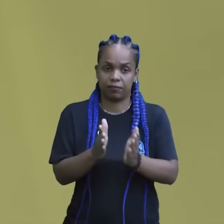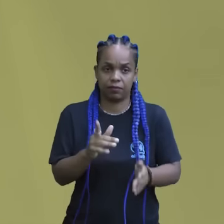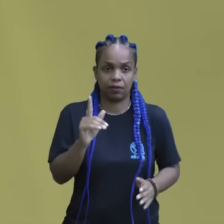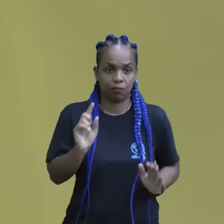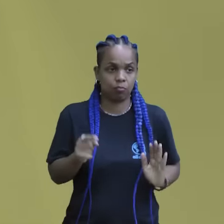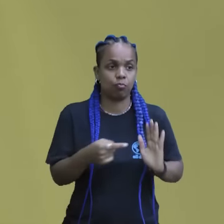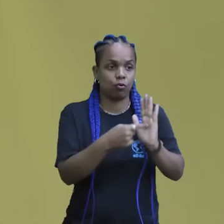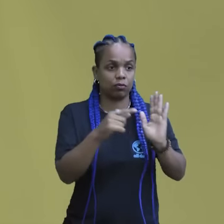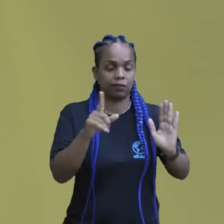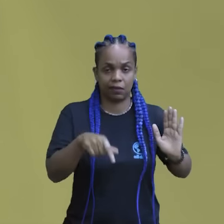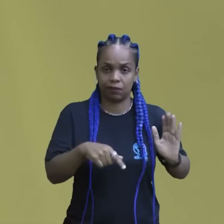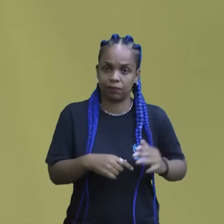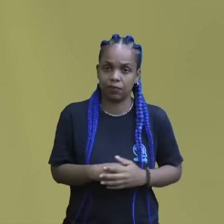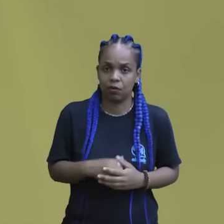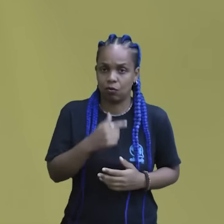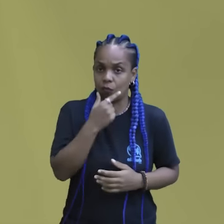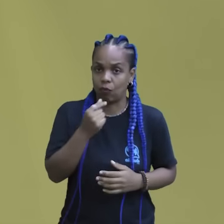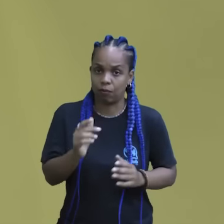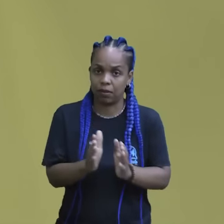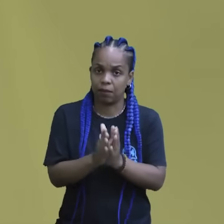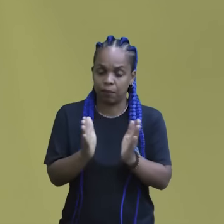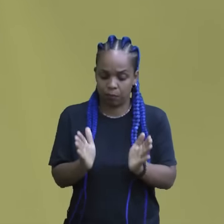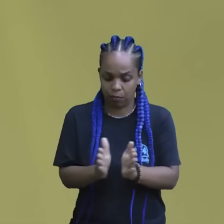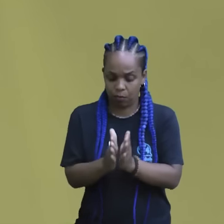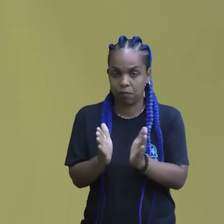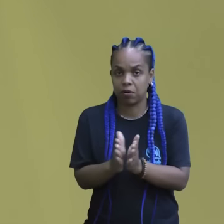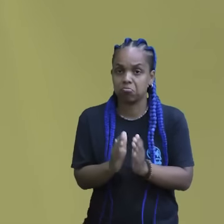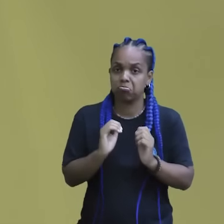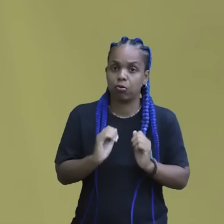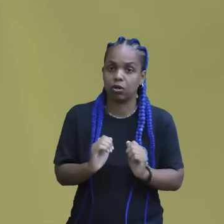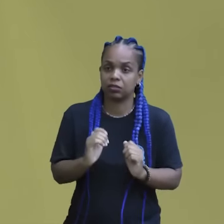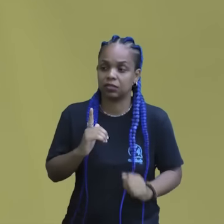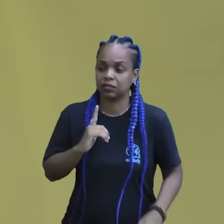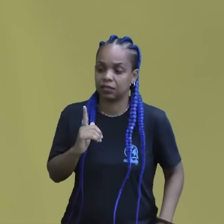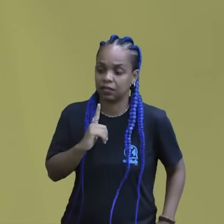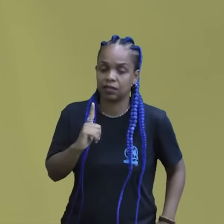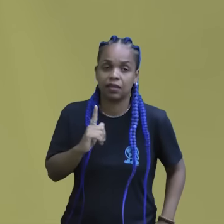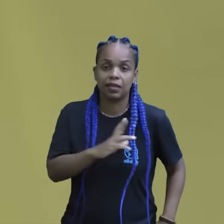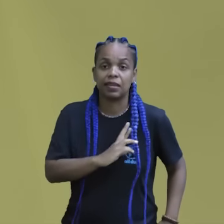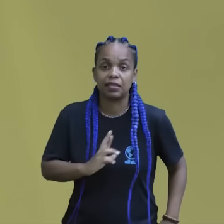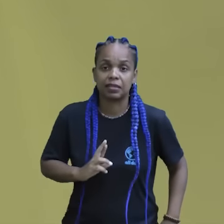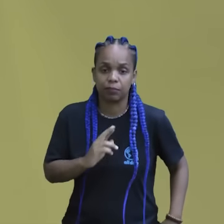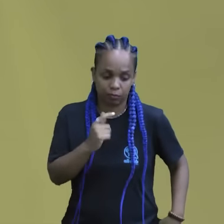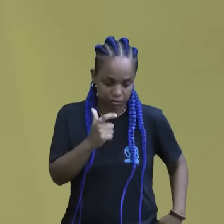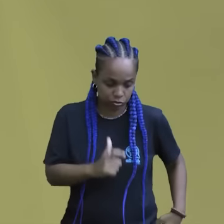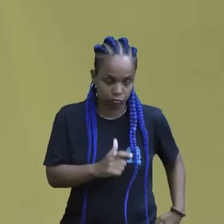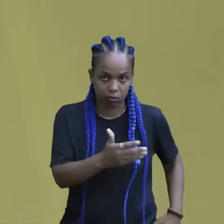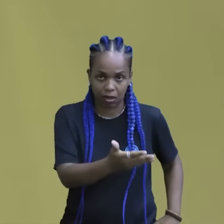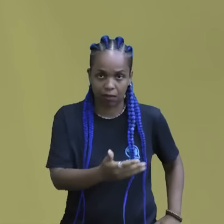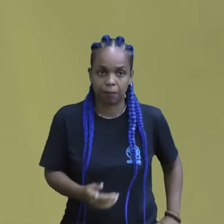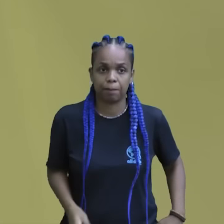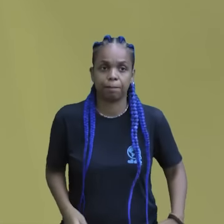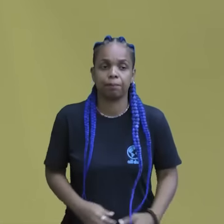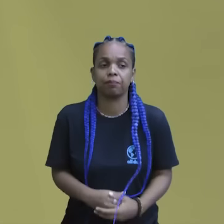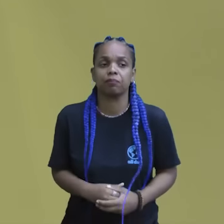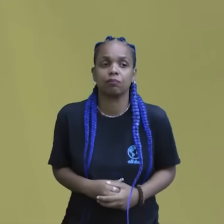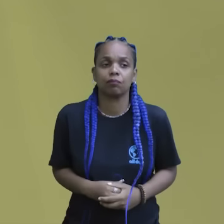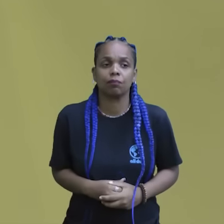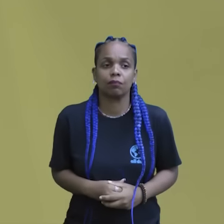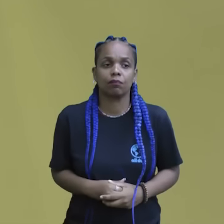república de coronéis, de generais, não é? Ele era um homem